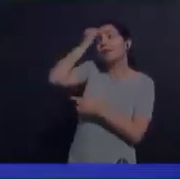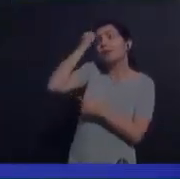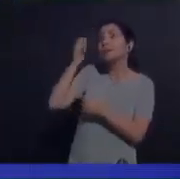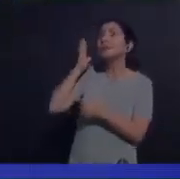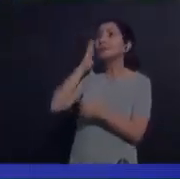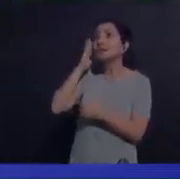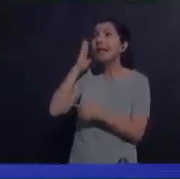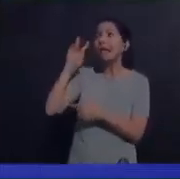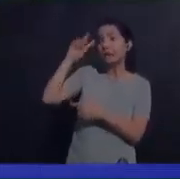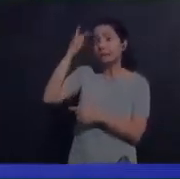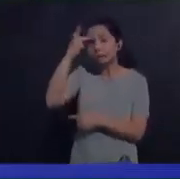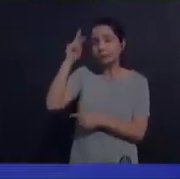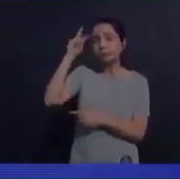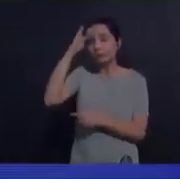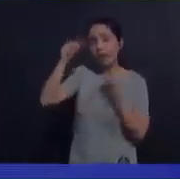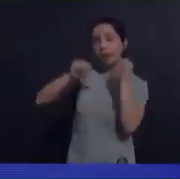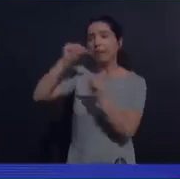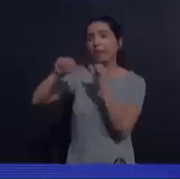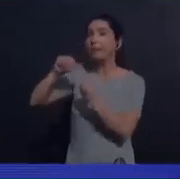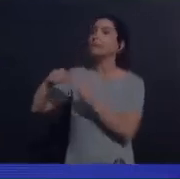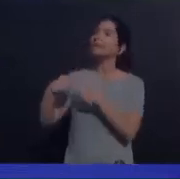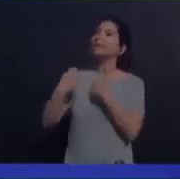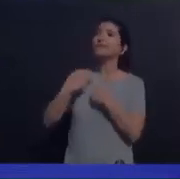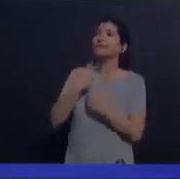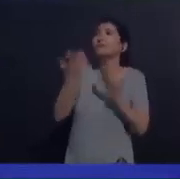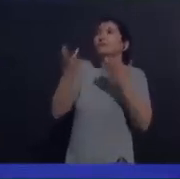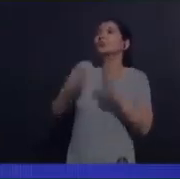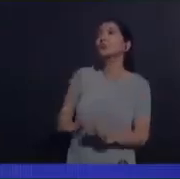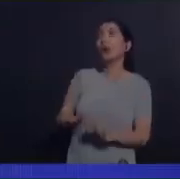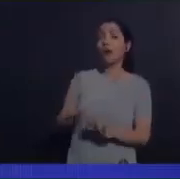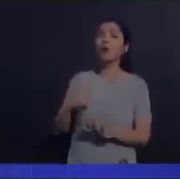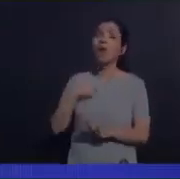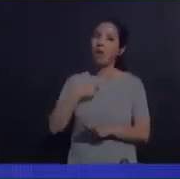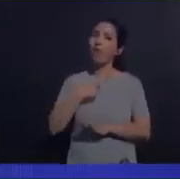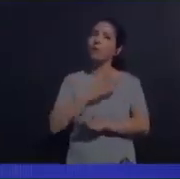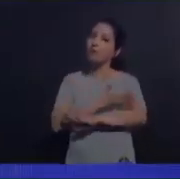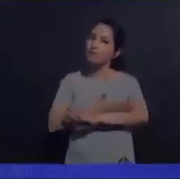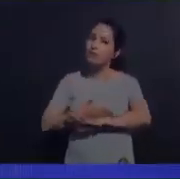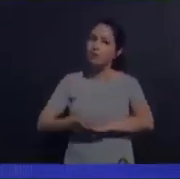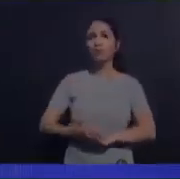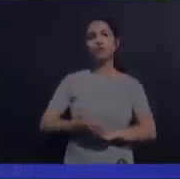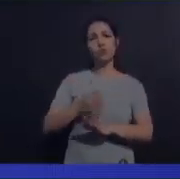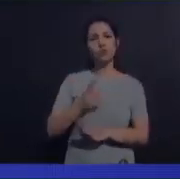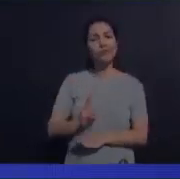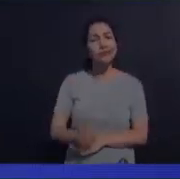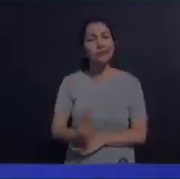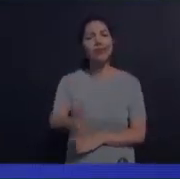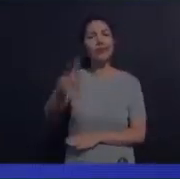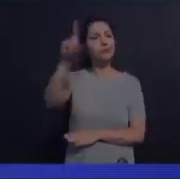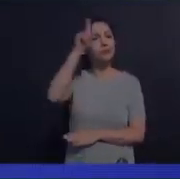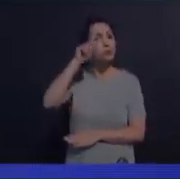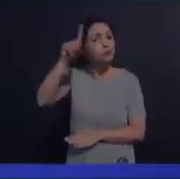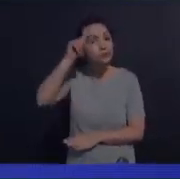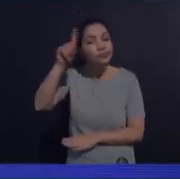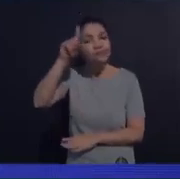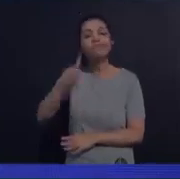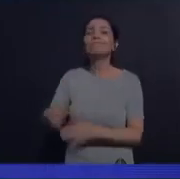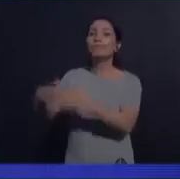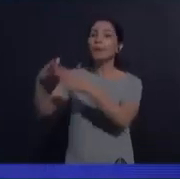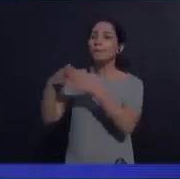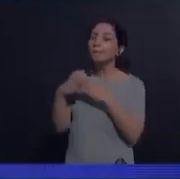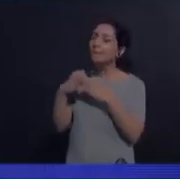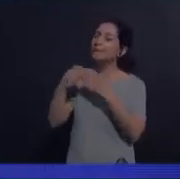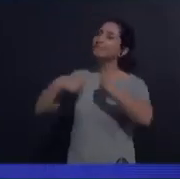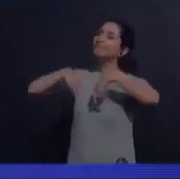de equilíbrio. Gente, eu faço isso todos os dias da minha vida. Todos os dias eu peço isso para Deus, para